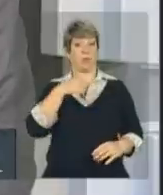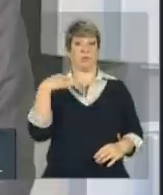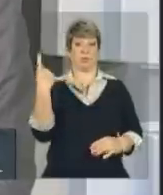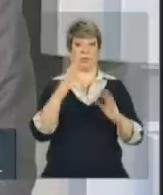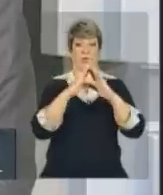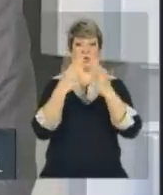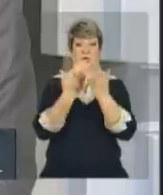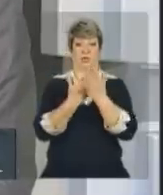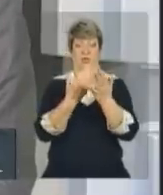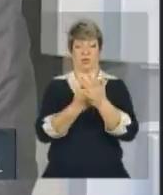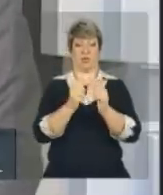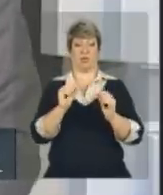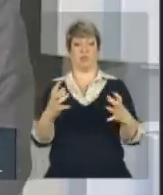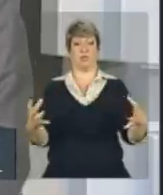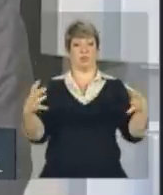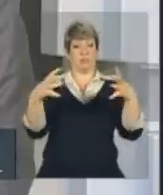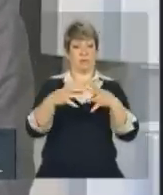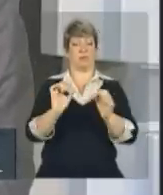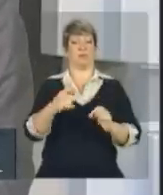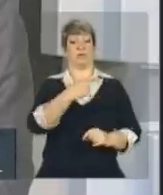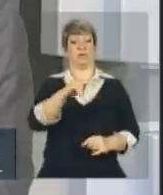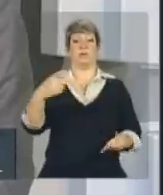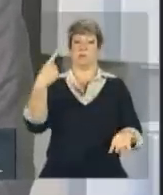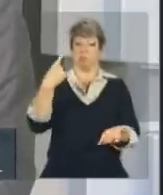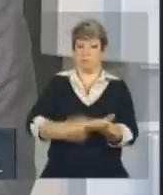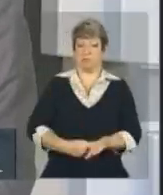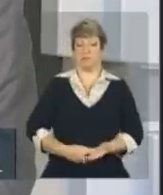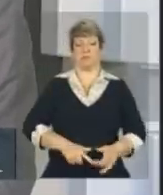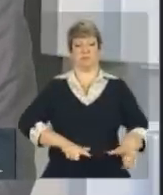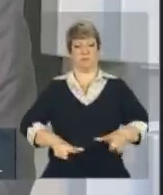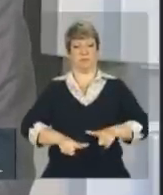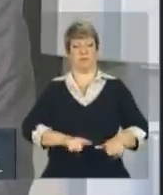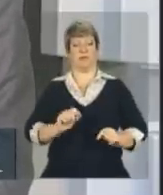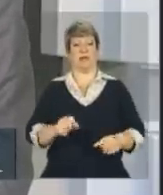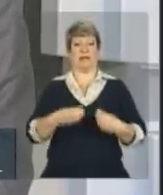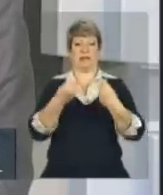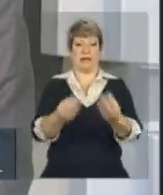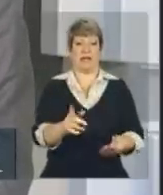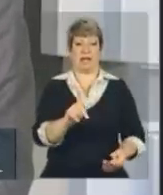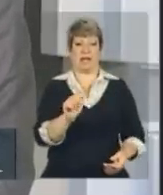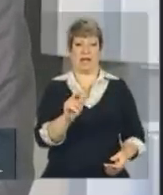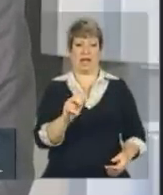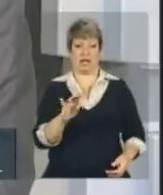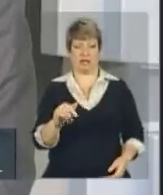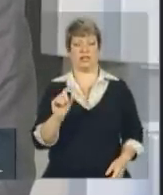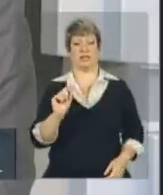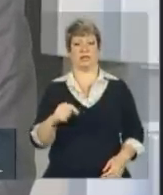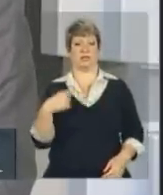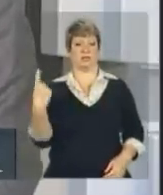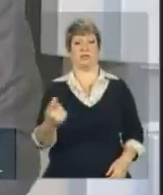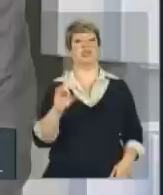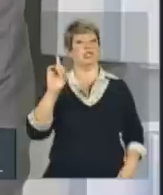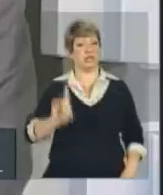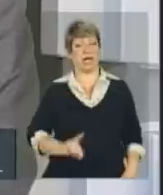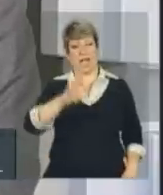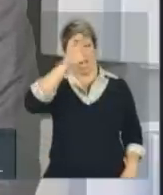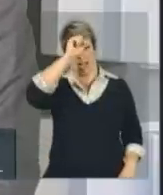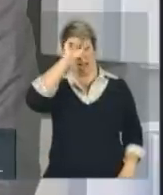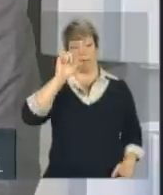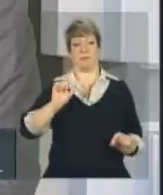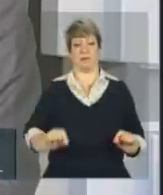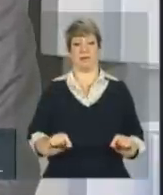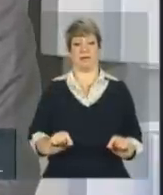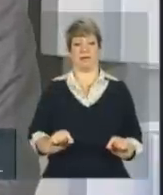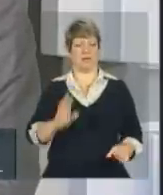várias, com a sua missão, né, de garantir o direito de aprender de todos, de cada um, né, um foco grande